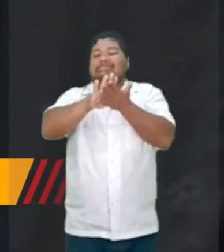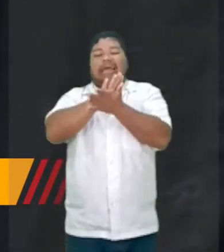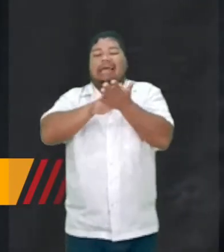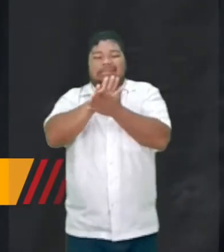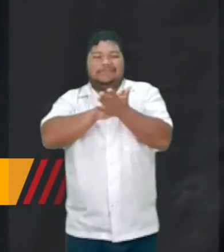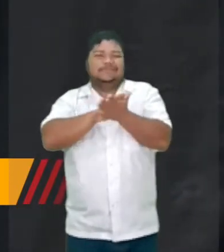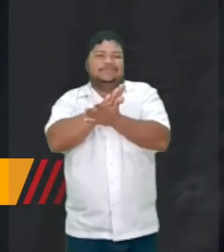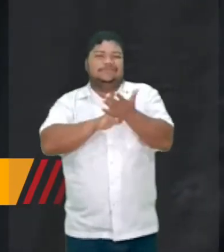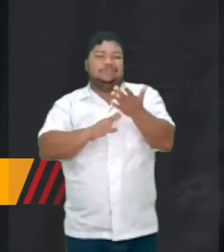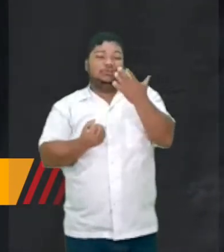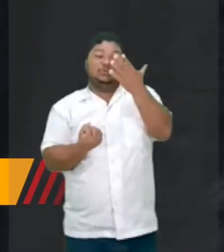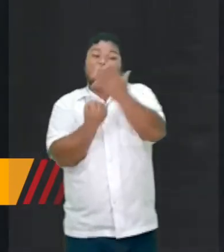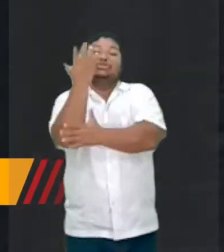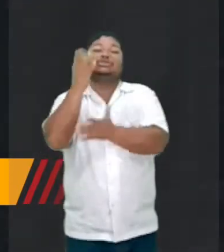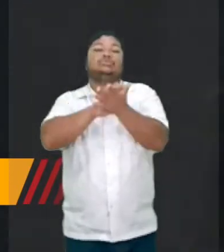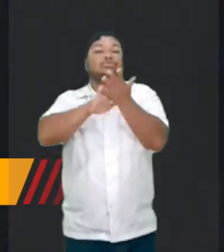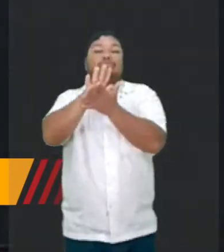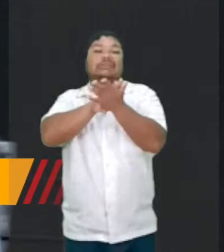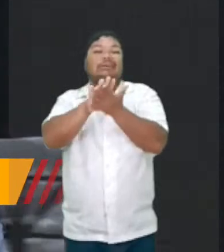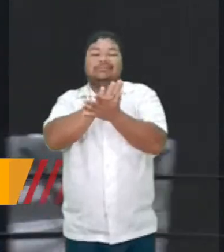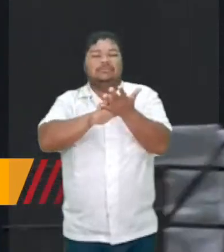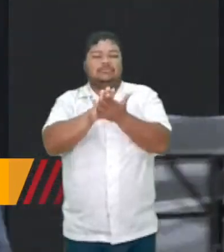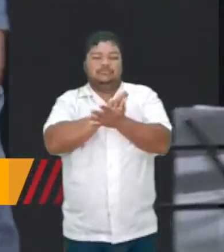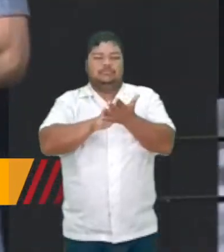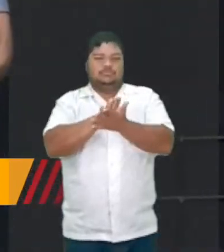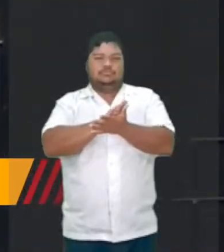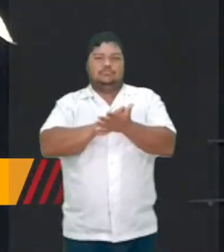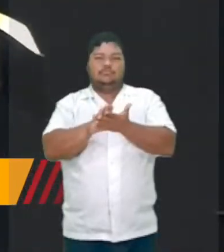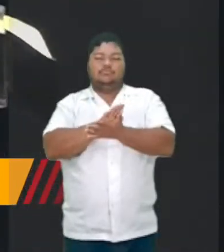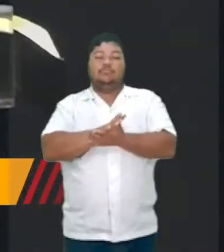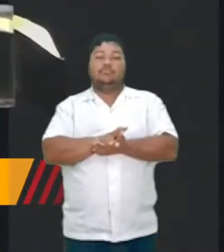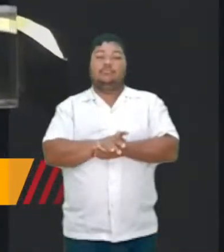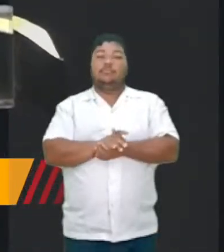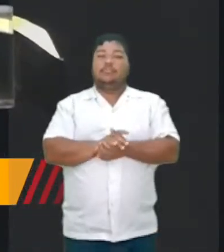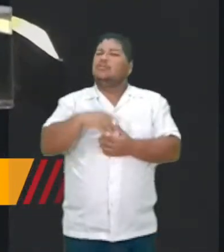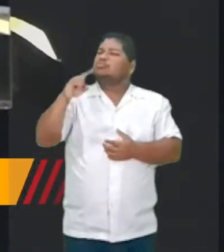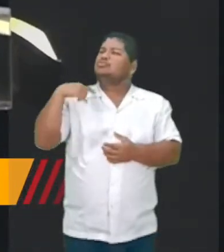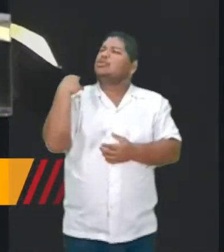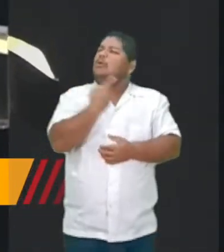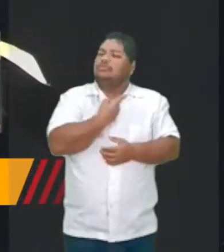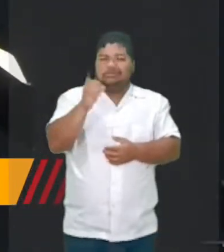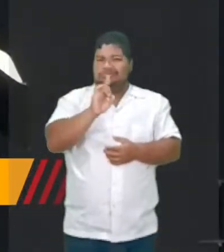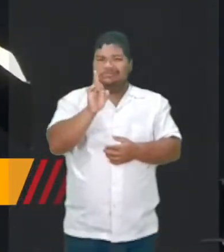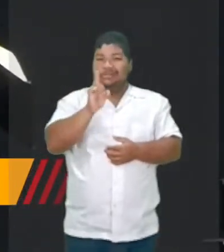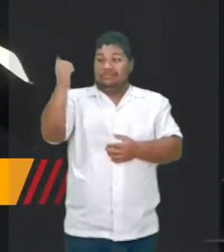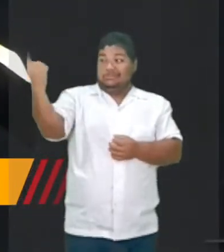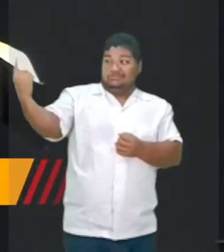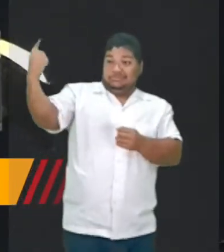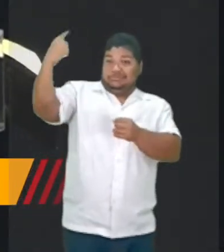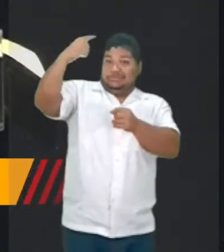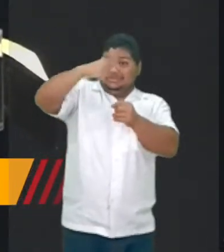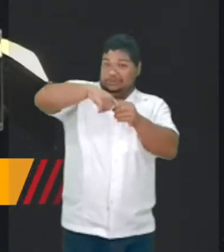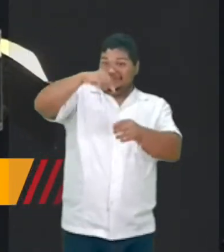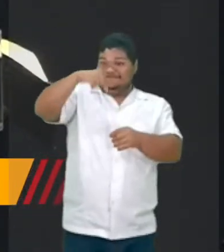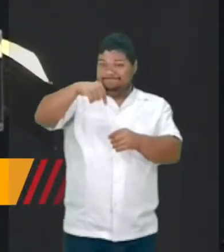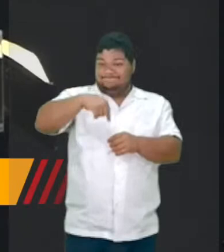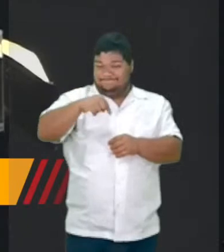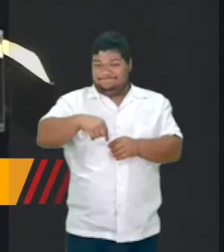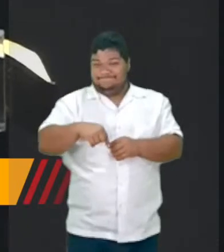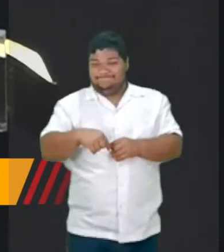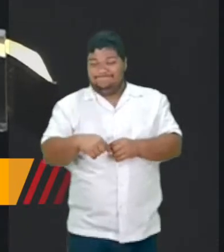Deus. Nós não estamos aqui, nós não viemos à